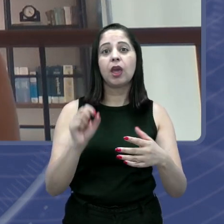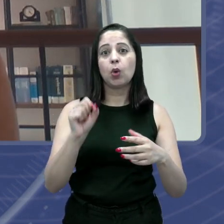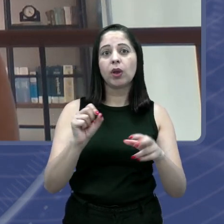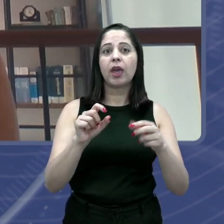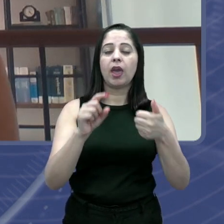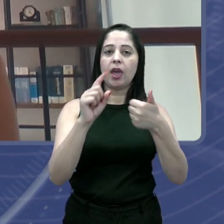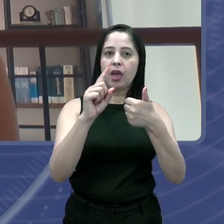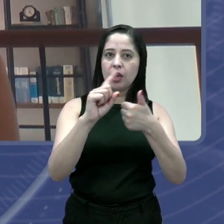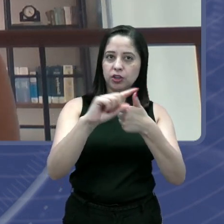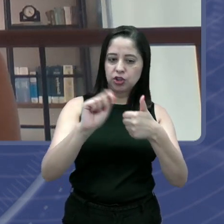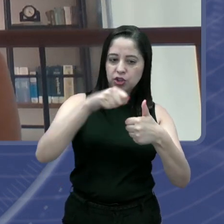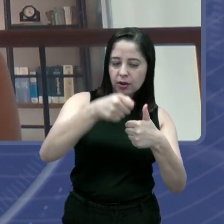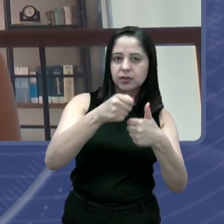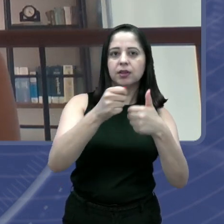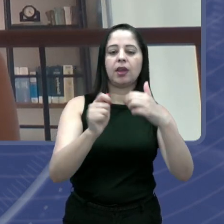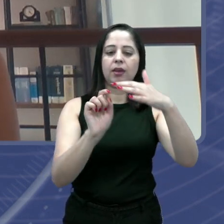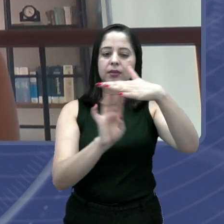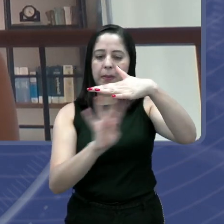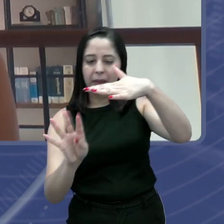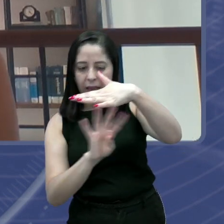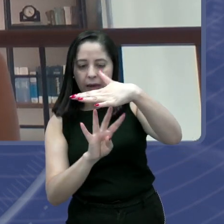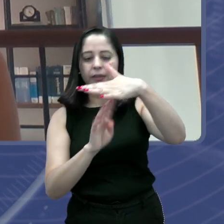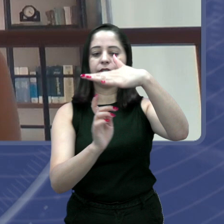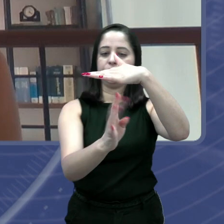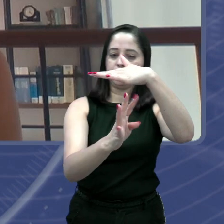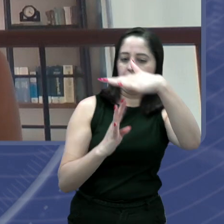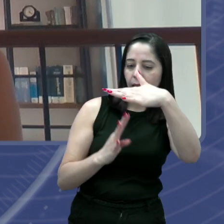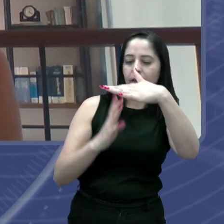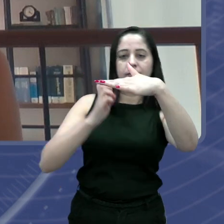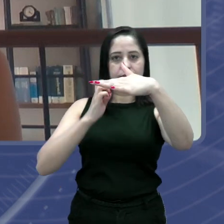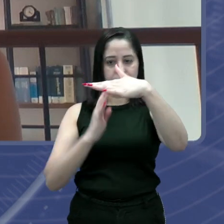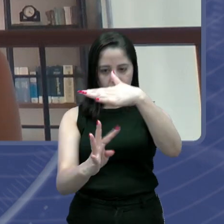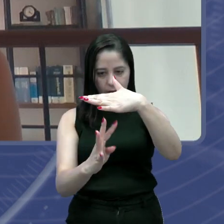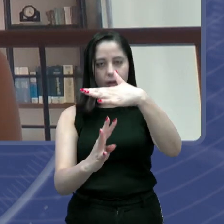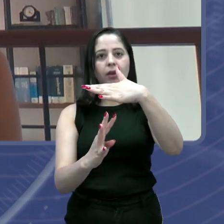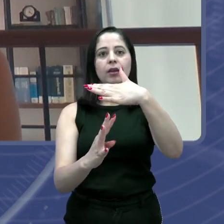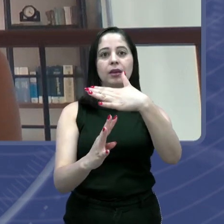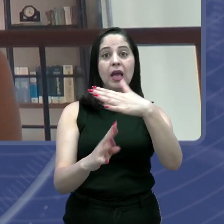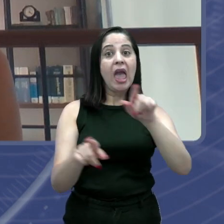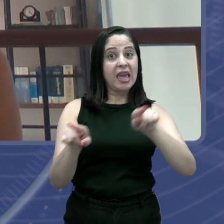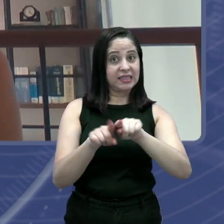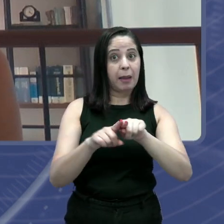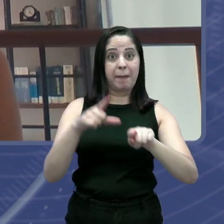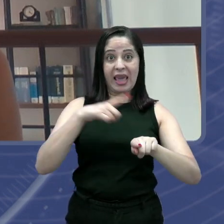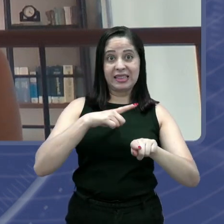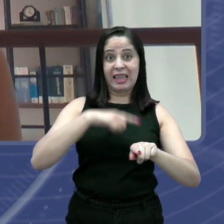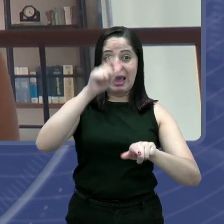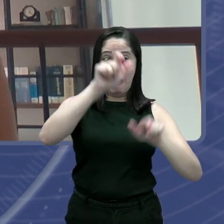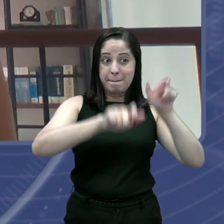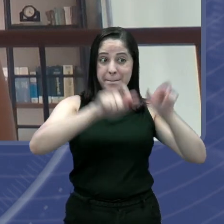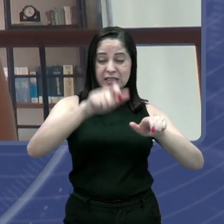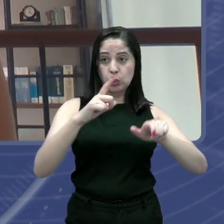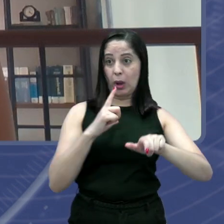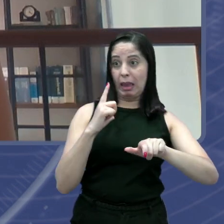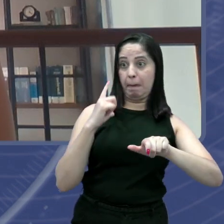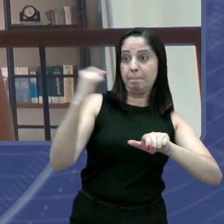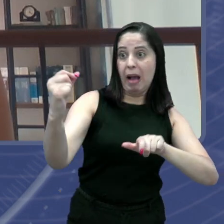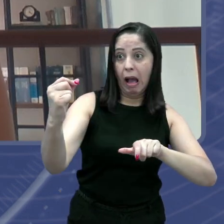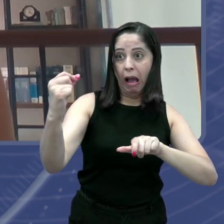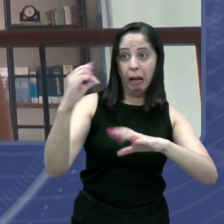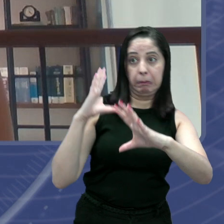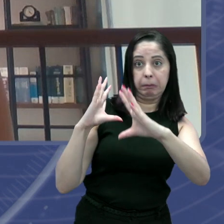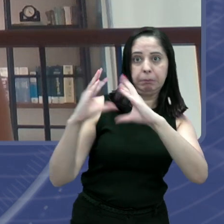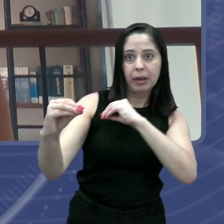né? Migrante, imigrante, emigrante, tem a questão dos refugiados também, né? E muitas pessoas,